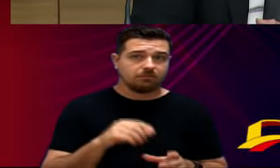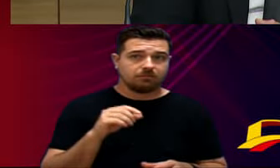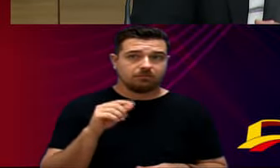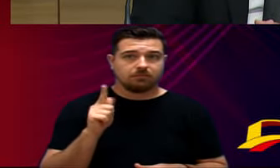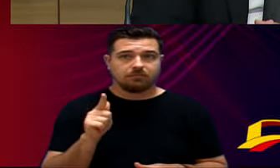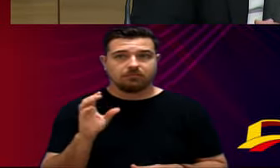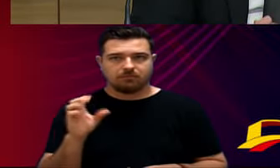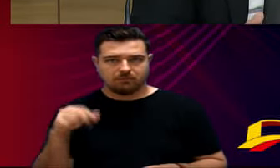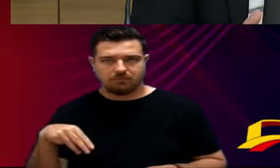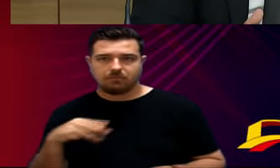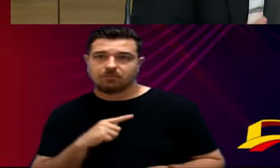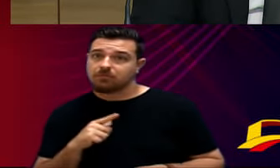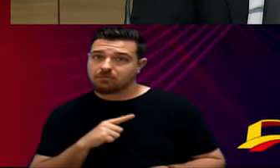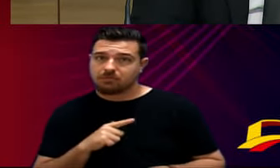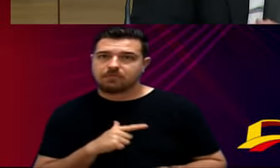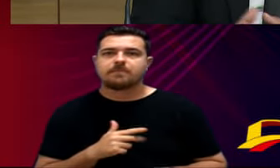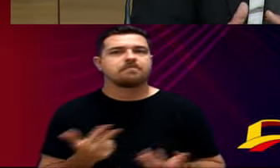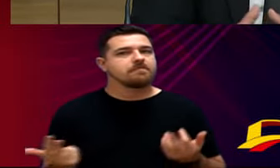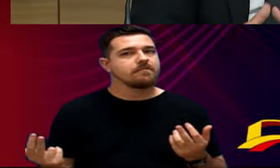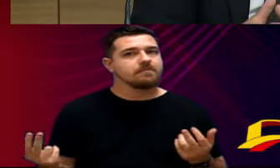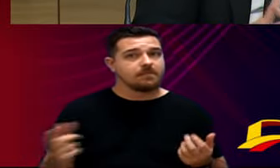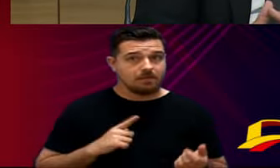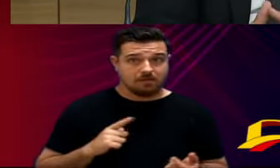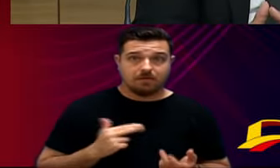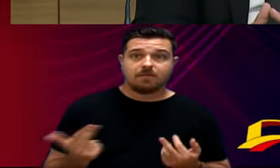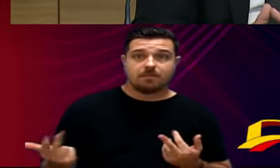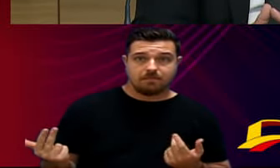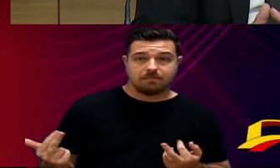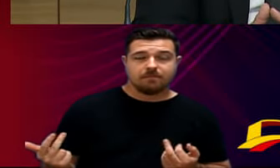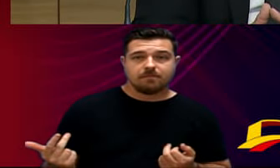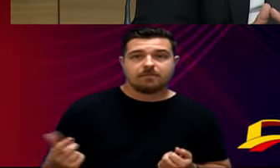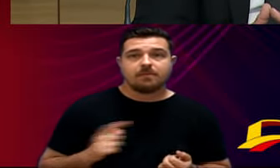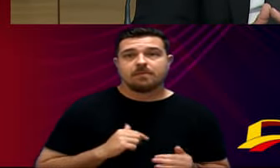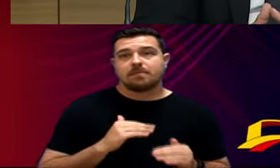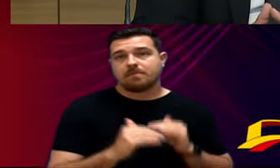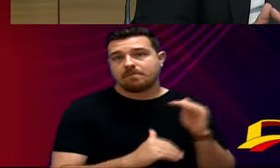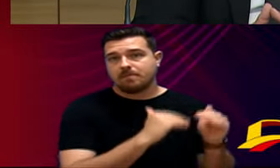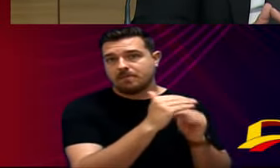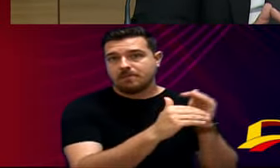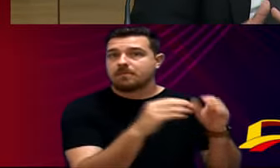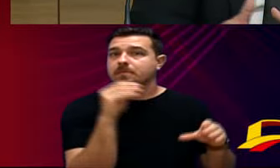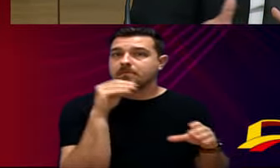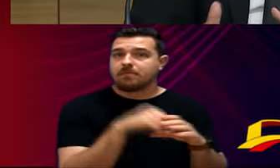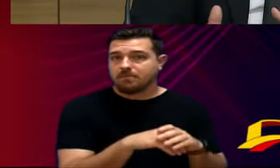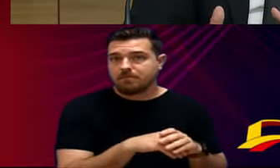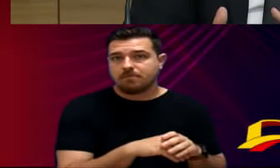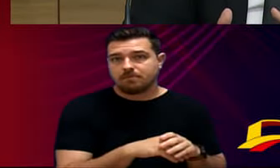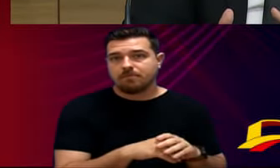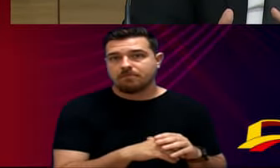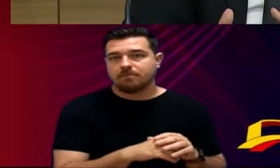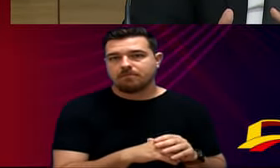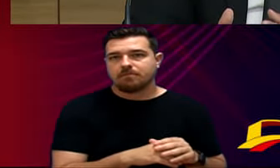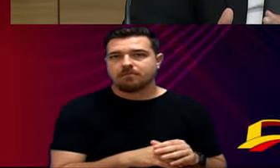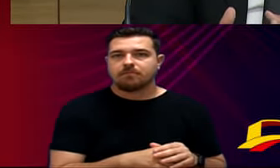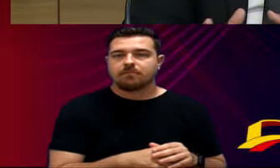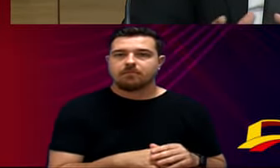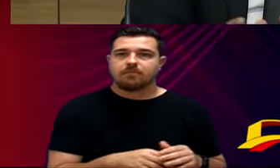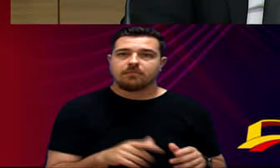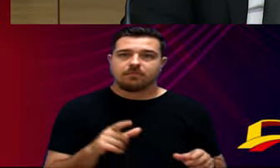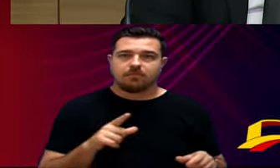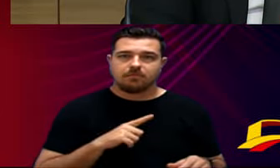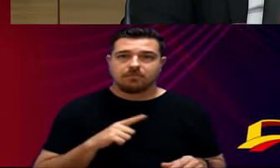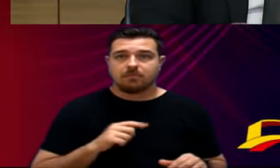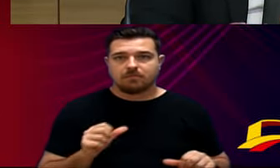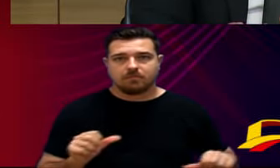excelência na na guarda é a mesma coisa você tem a evolução funcional horizontal eh houve uma